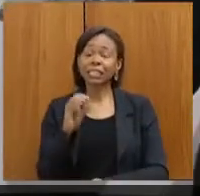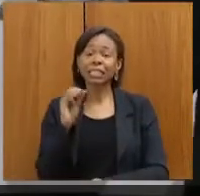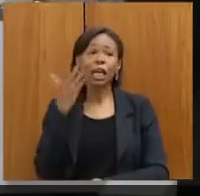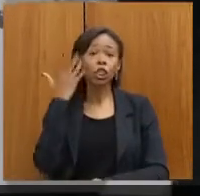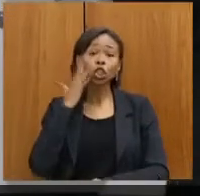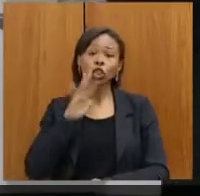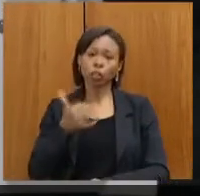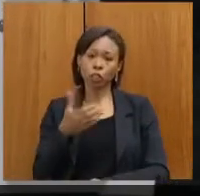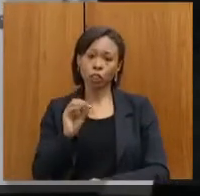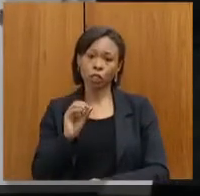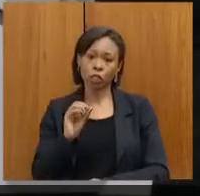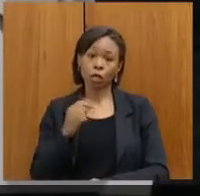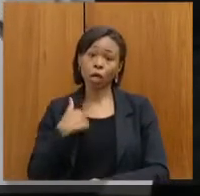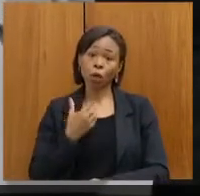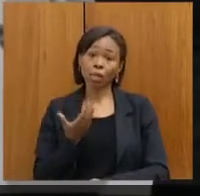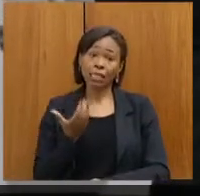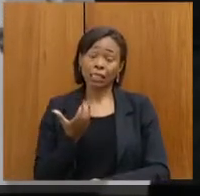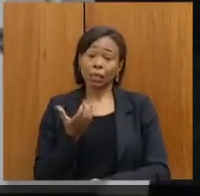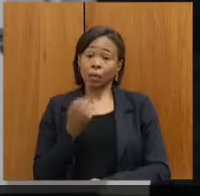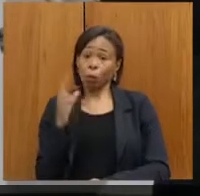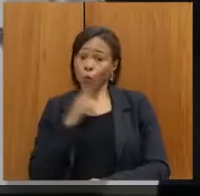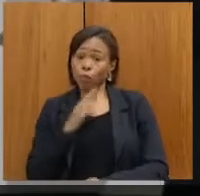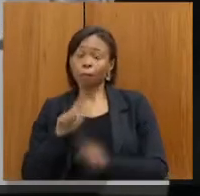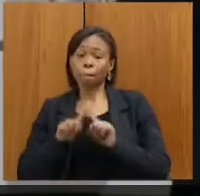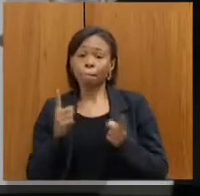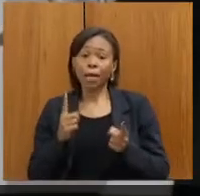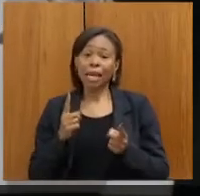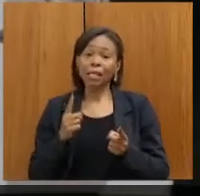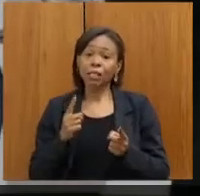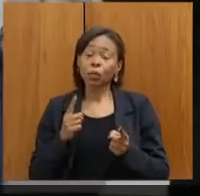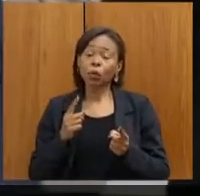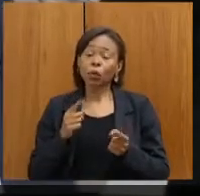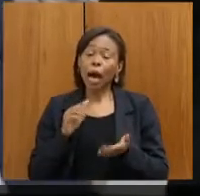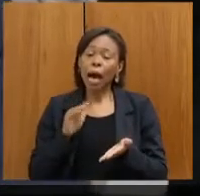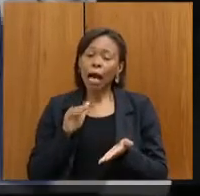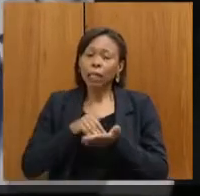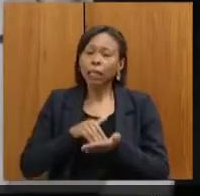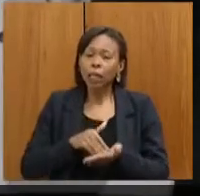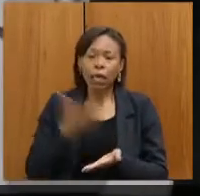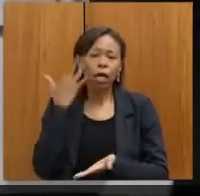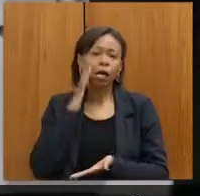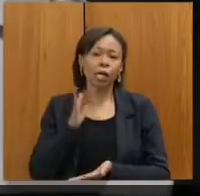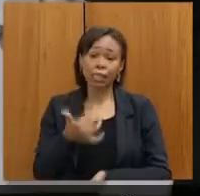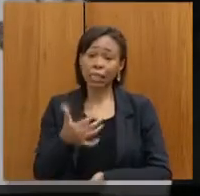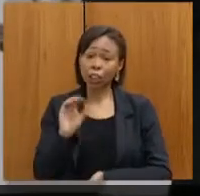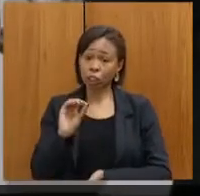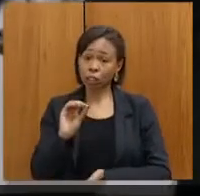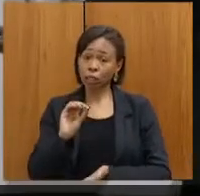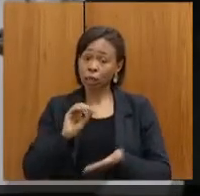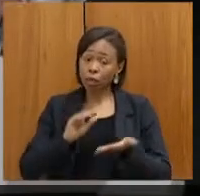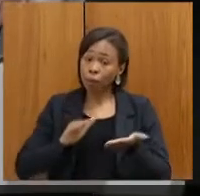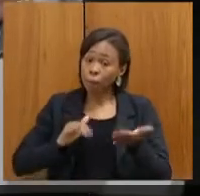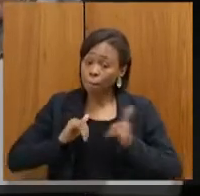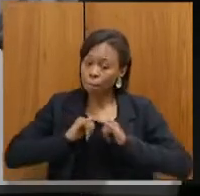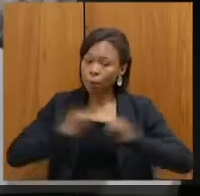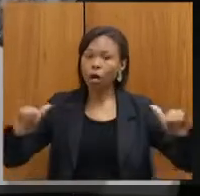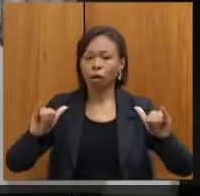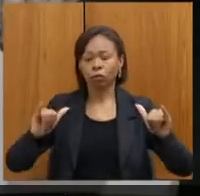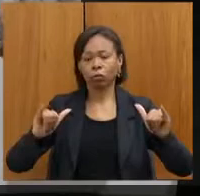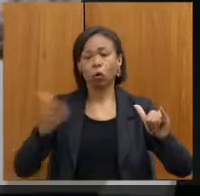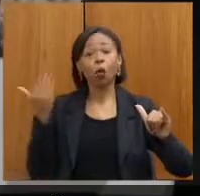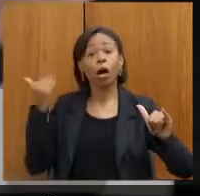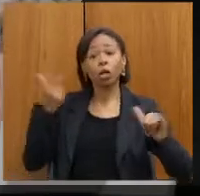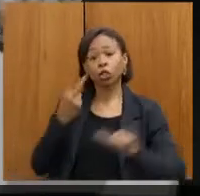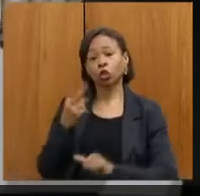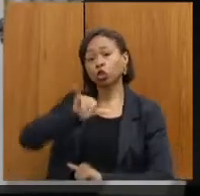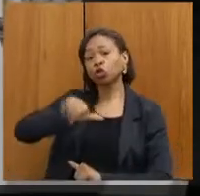gostaria que fosse de imediato mas um prazo de 10 dias essa ação de tornar público o valor daquele dia dois